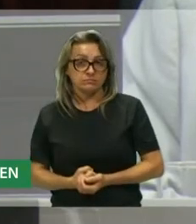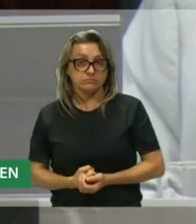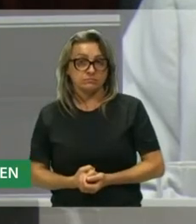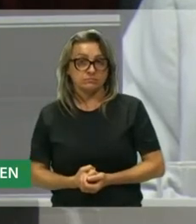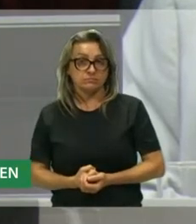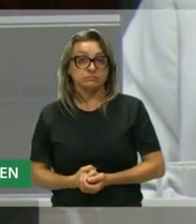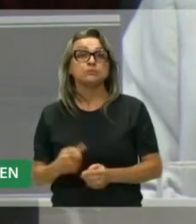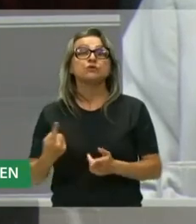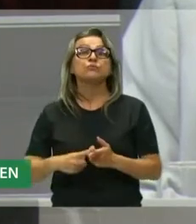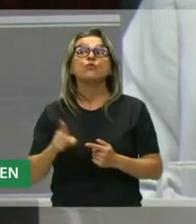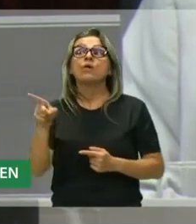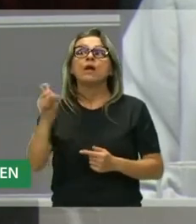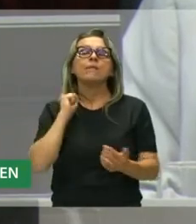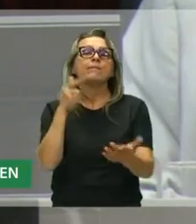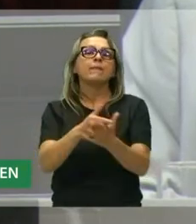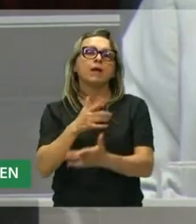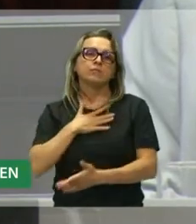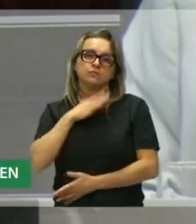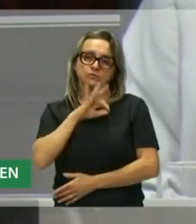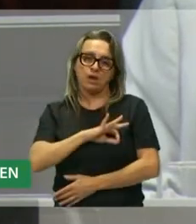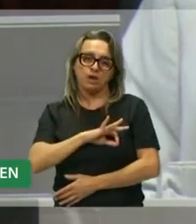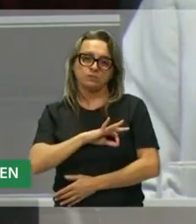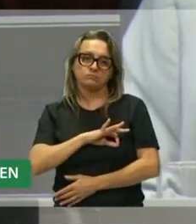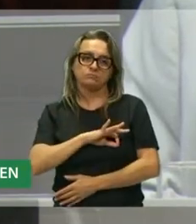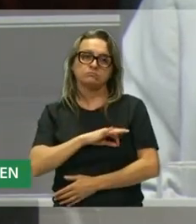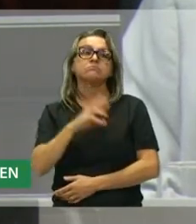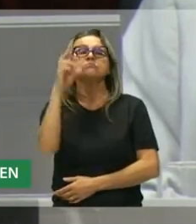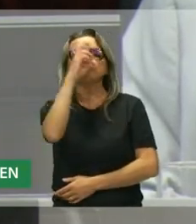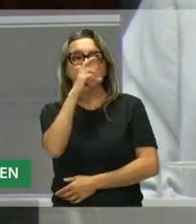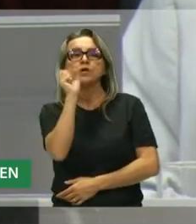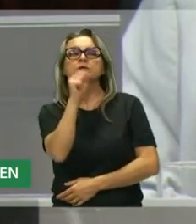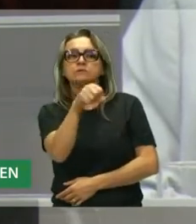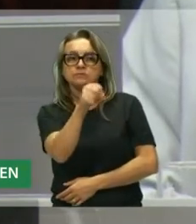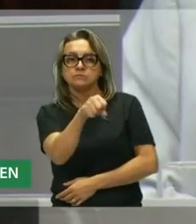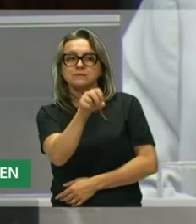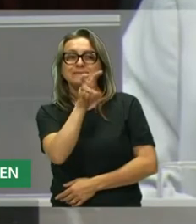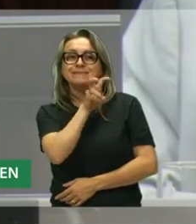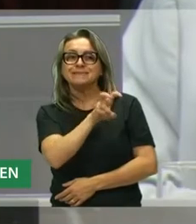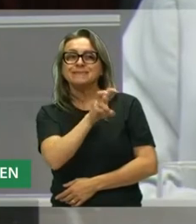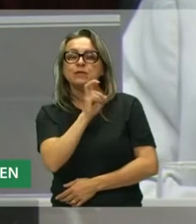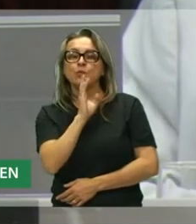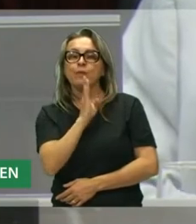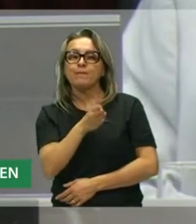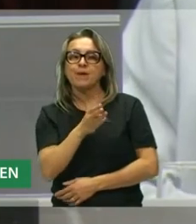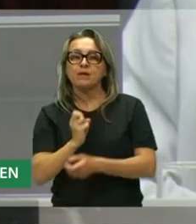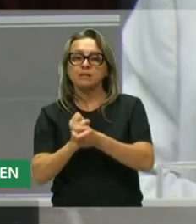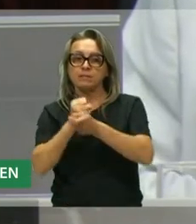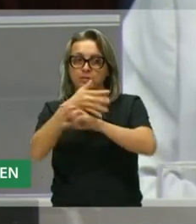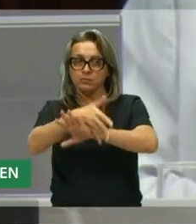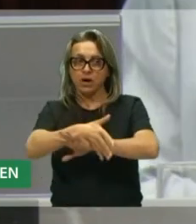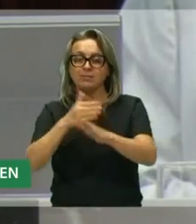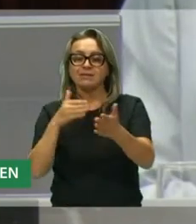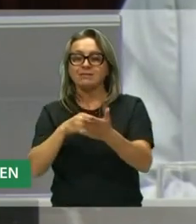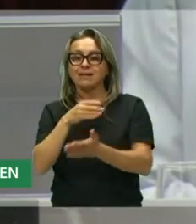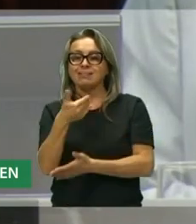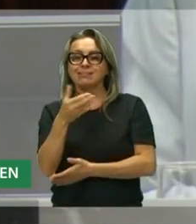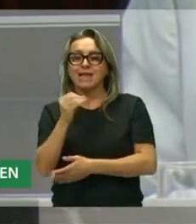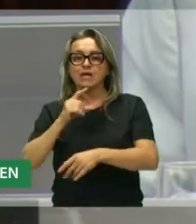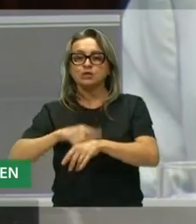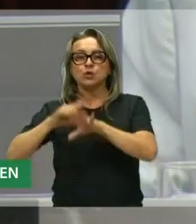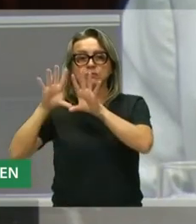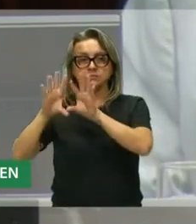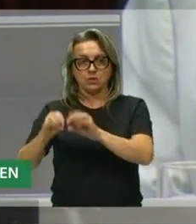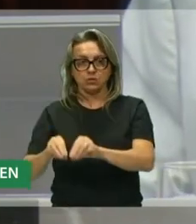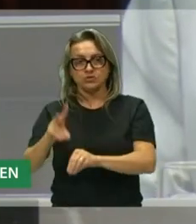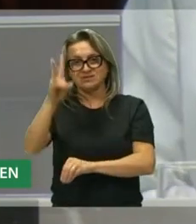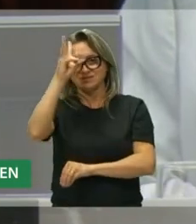nós estamos fiscalizando sim das 5h30 da manhã às 10 horas da noite, de segunda a segunda. Se você for ao gabinete,